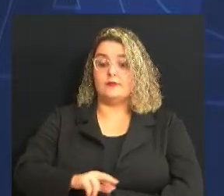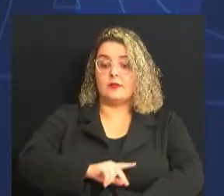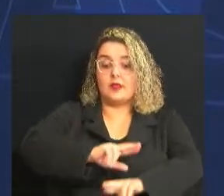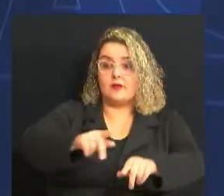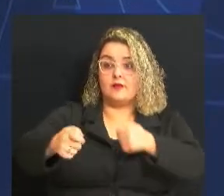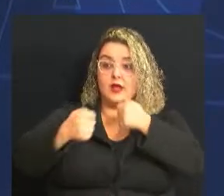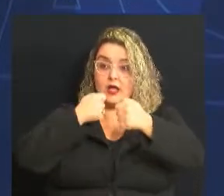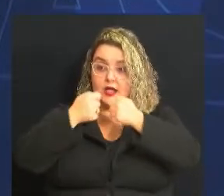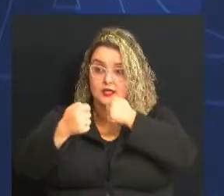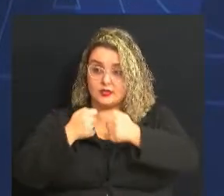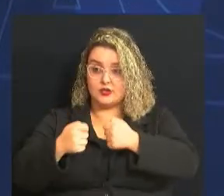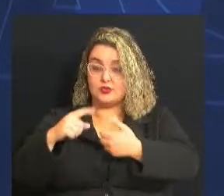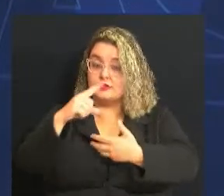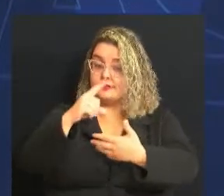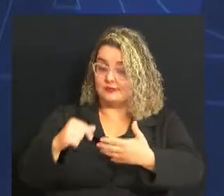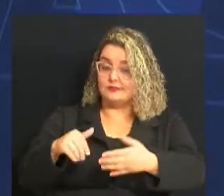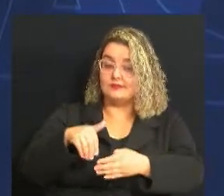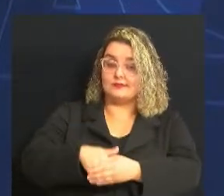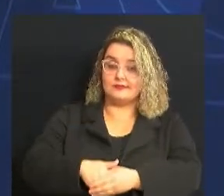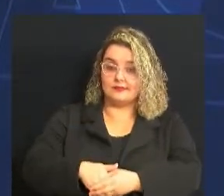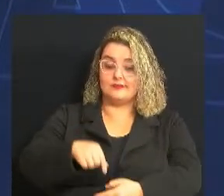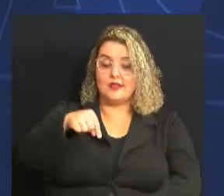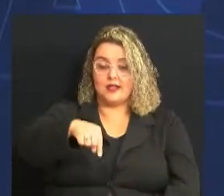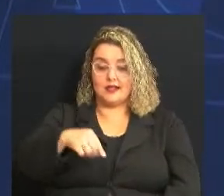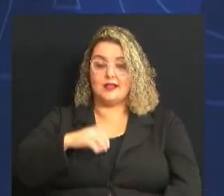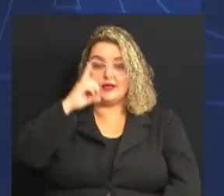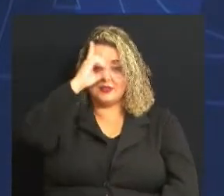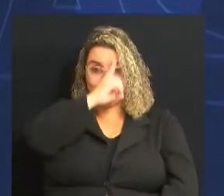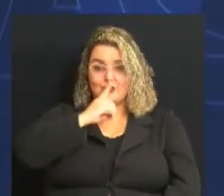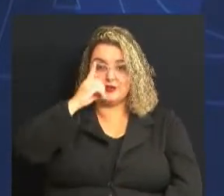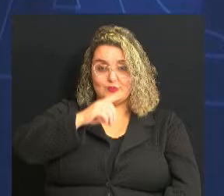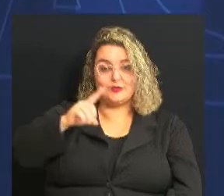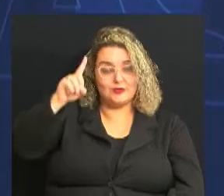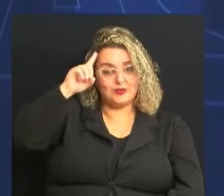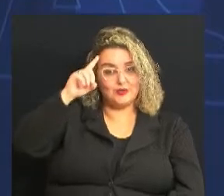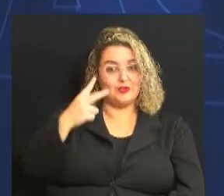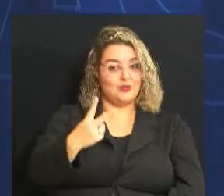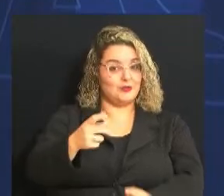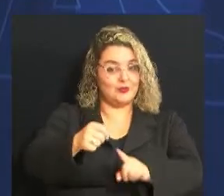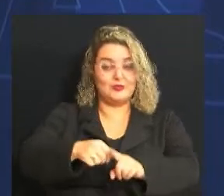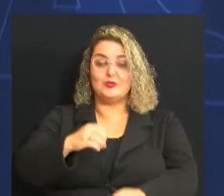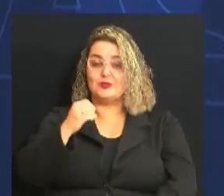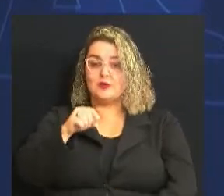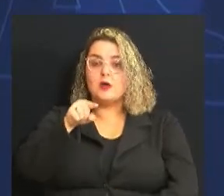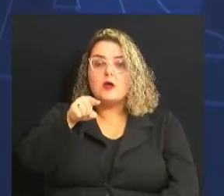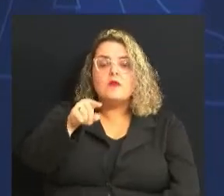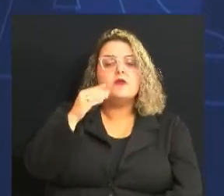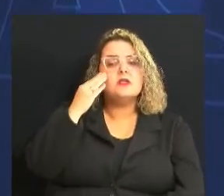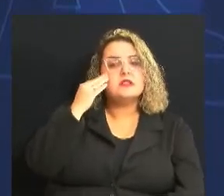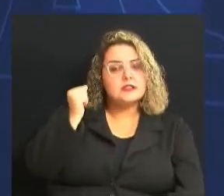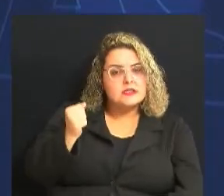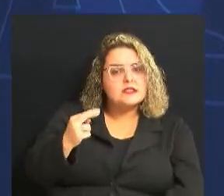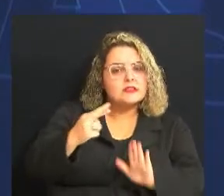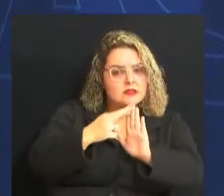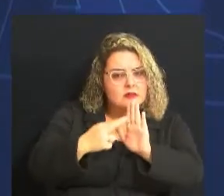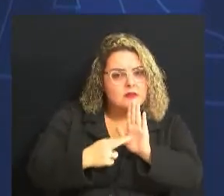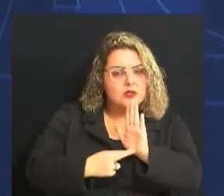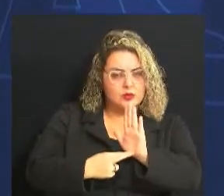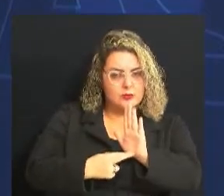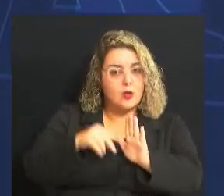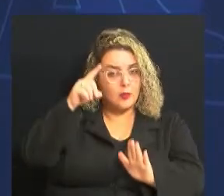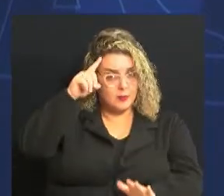reportagens sobre as eleições. É neste domingo, dia 2 de outubro, e você sabe as regras sobre este